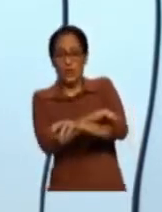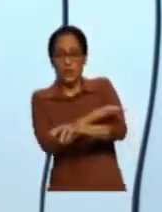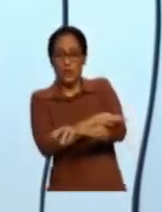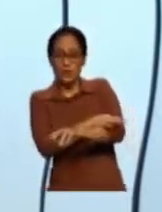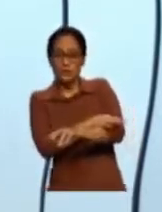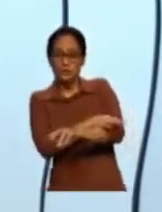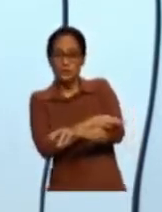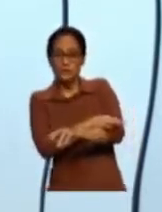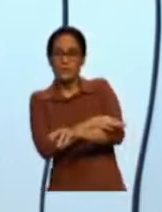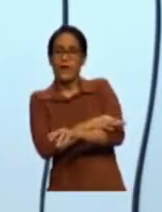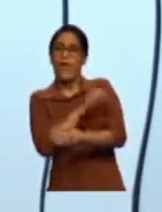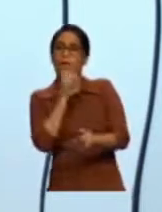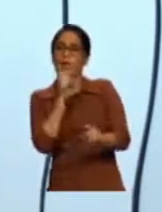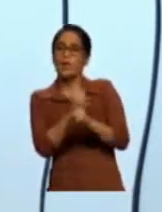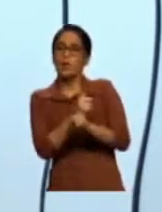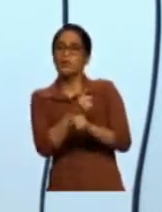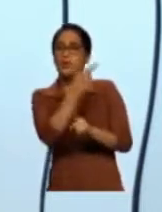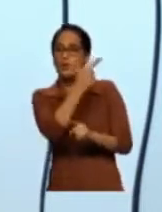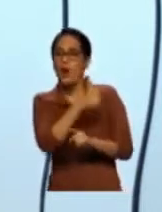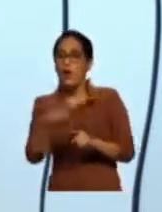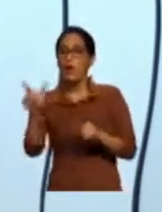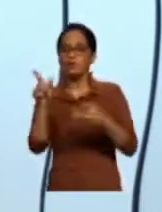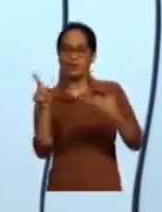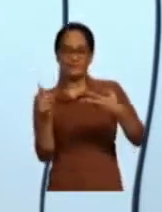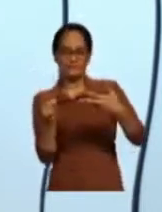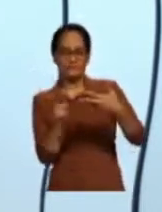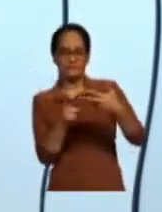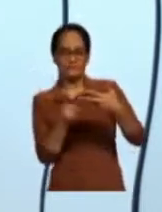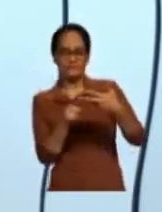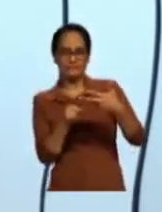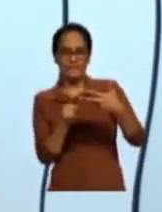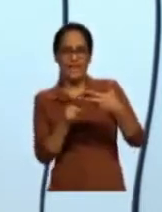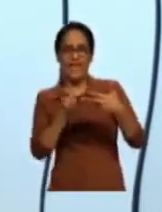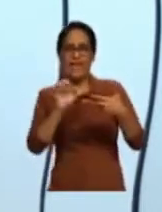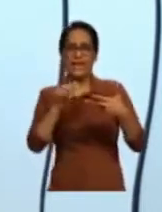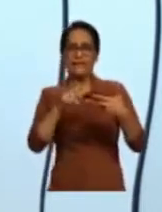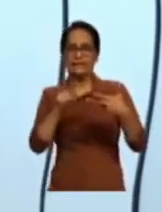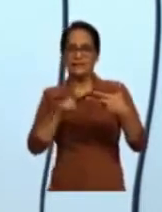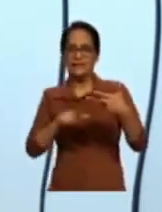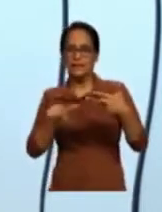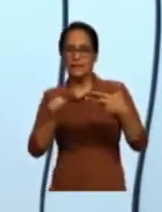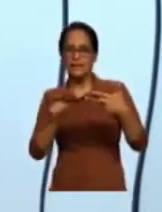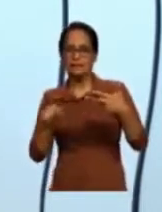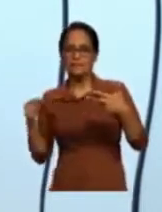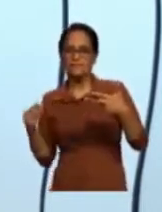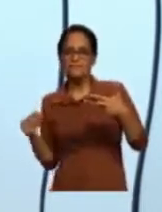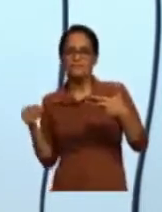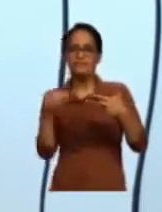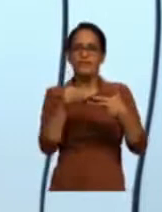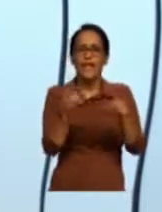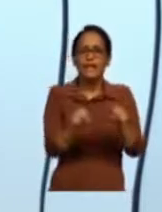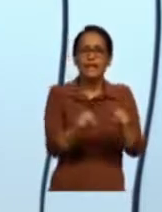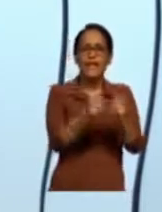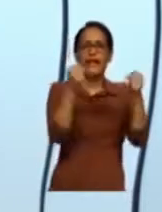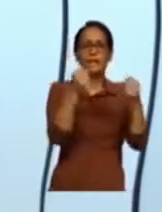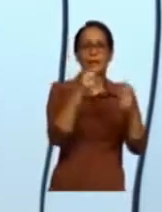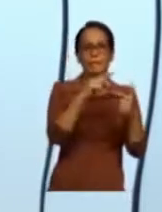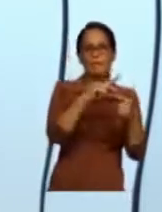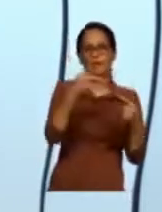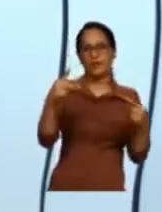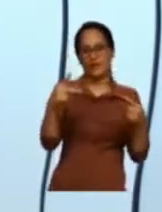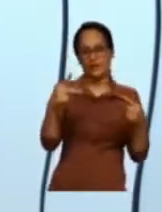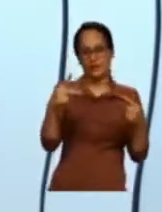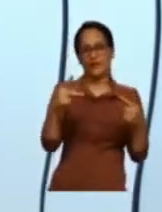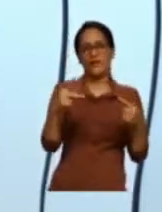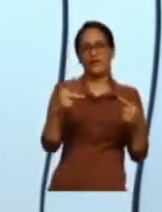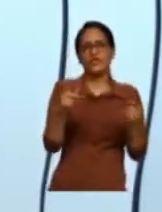uma outra enzima, a protease, e vai fazer a quebra dessas enzimas, dessas proteínas em enzimas em